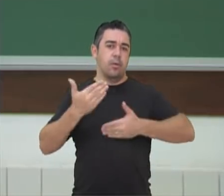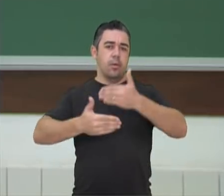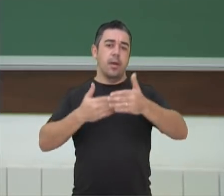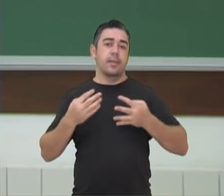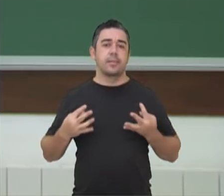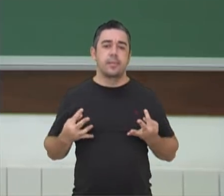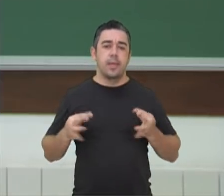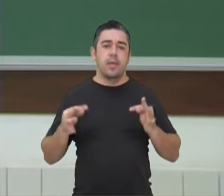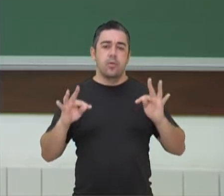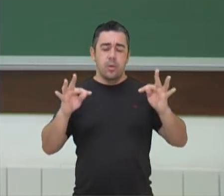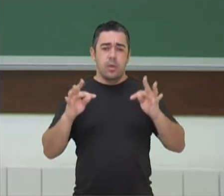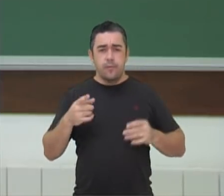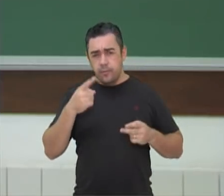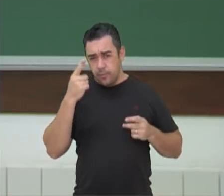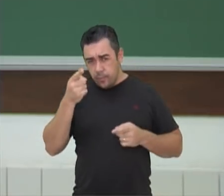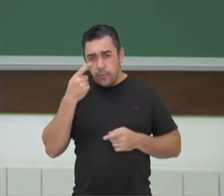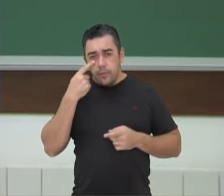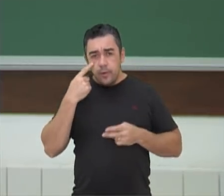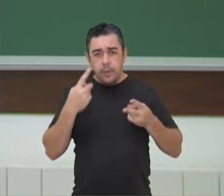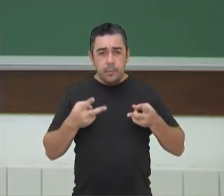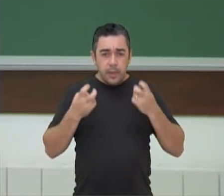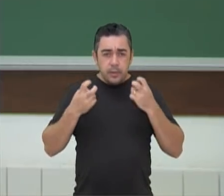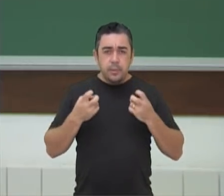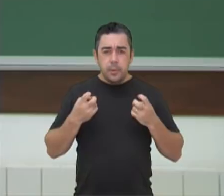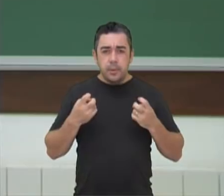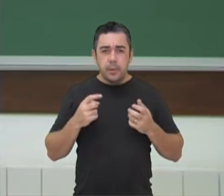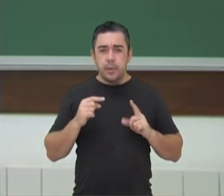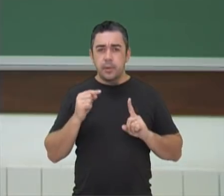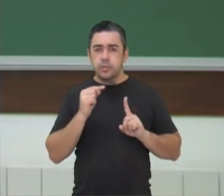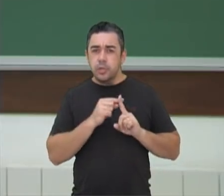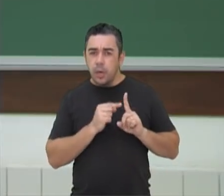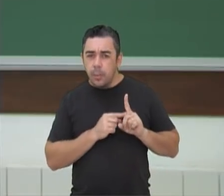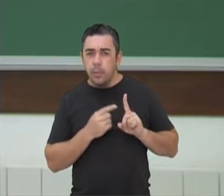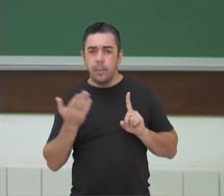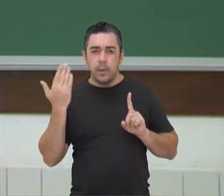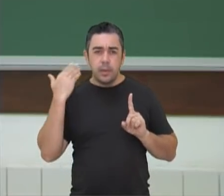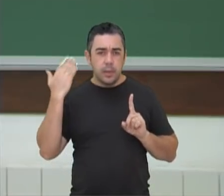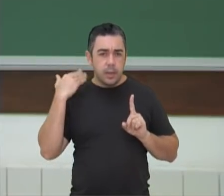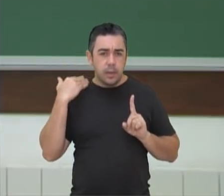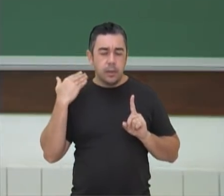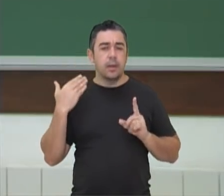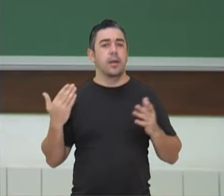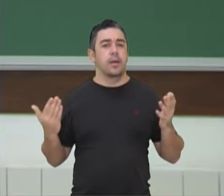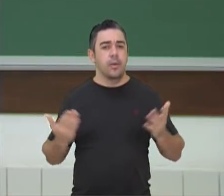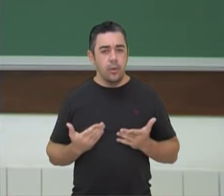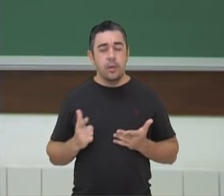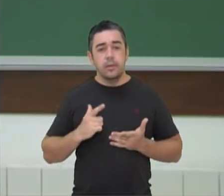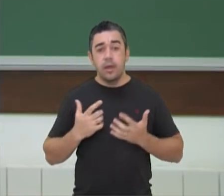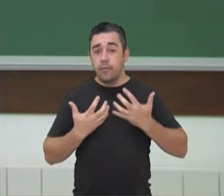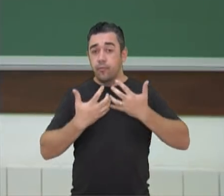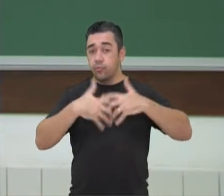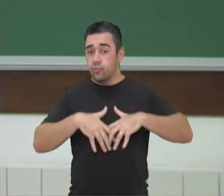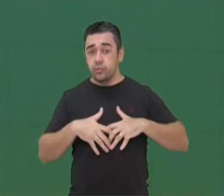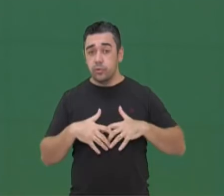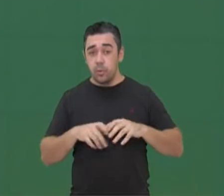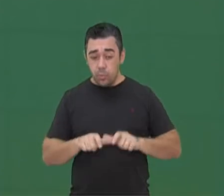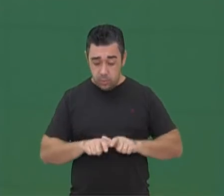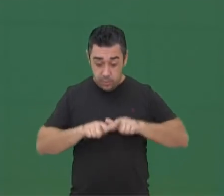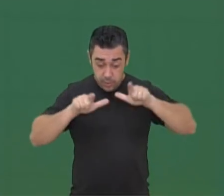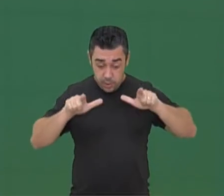da tecnologia. Vocês perceberam quantos modelos de microscópio nós tivemos? Então, a função dele era